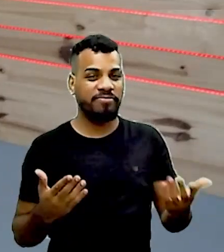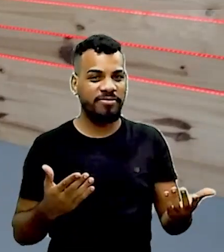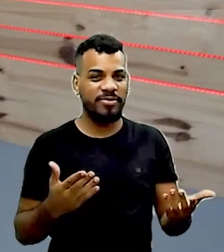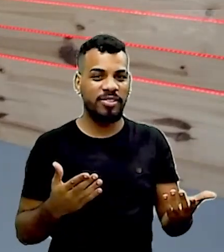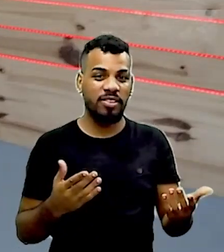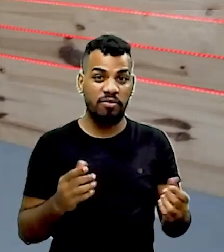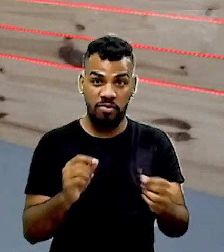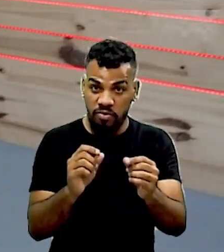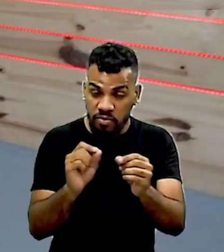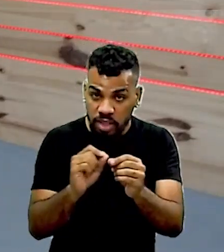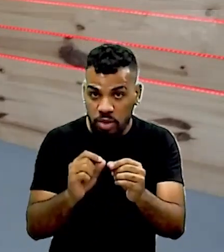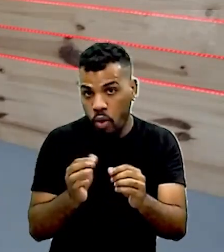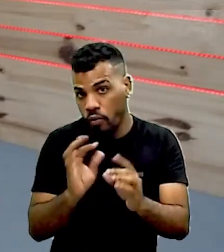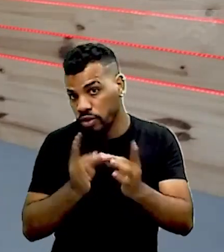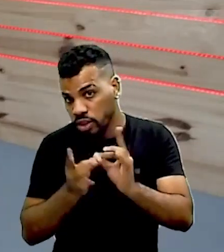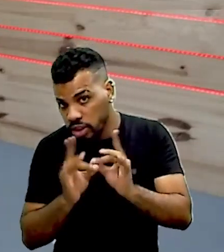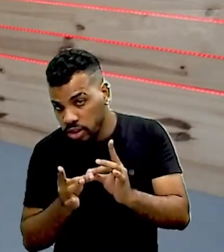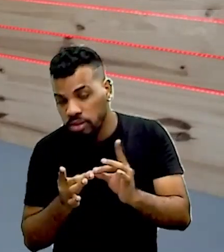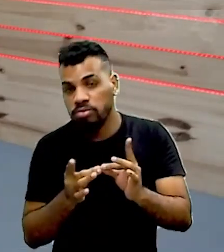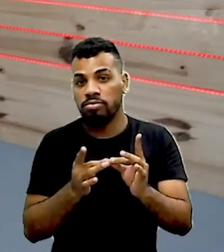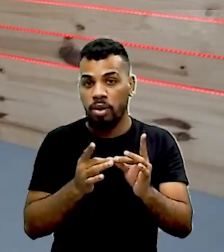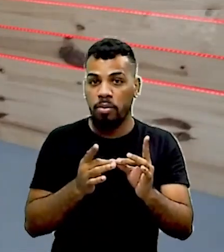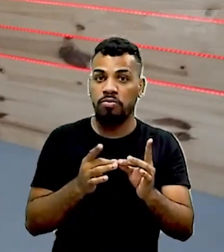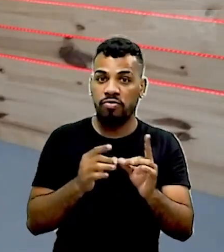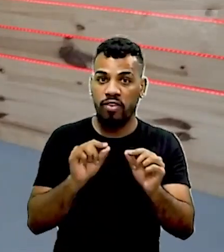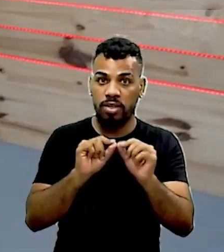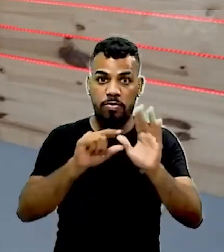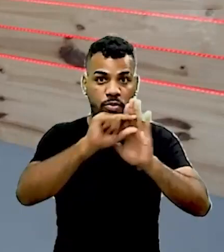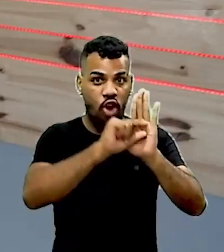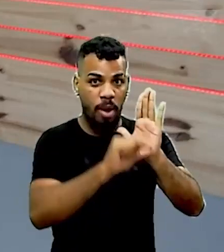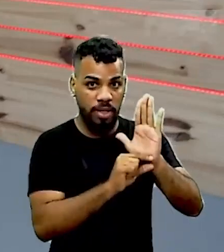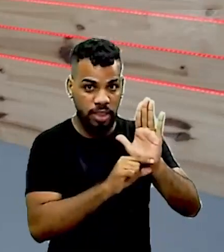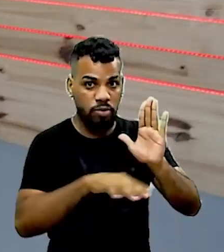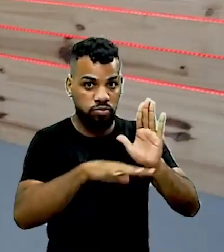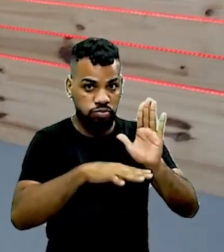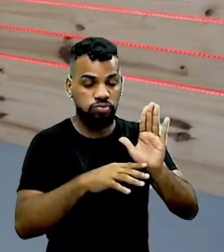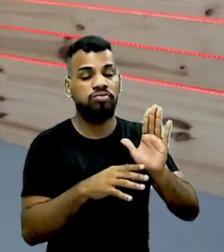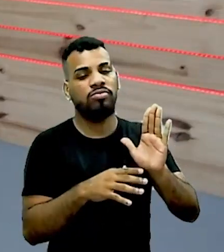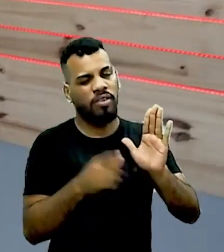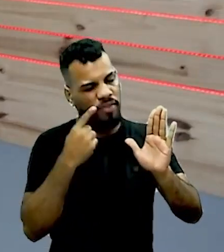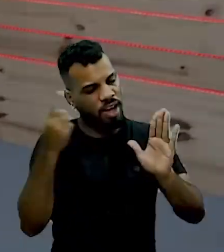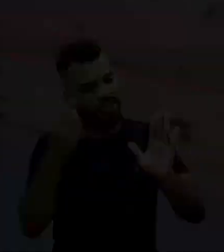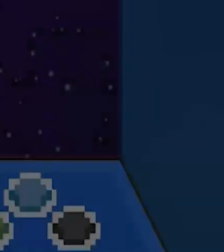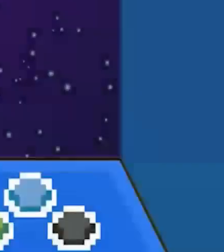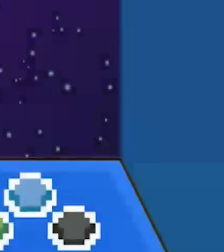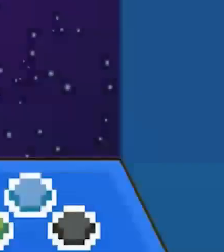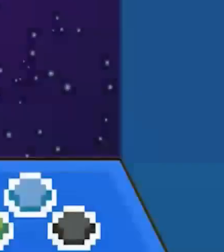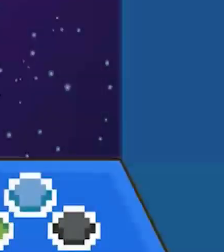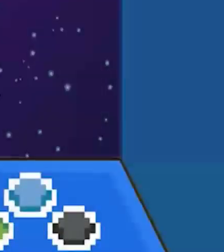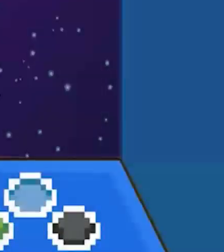Eu vou produzir uma outra oficina falando de programação e eu recomendo vocês irem lá dar uma olhadinha.